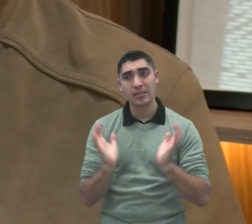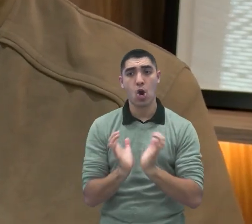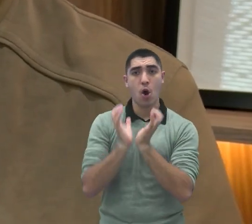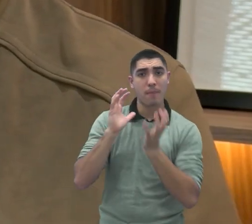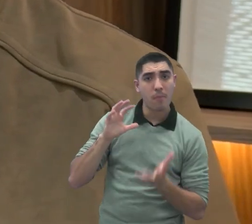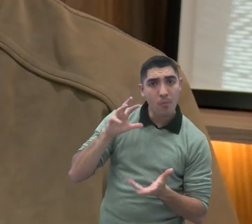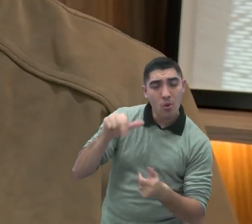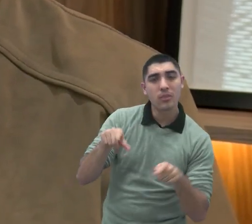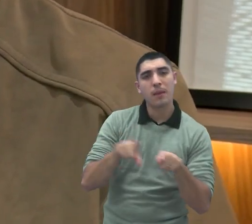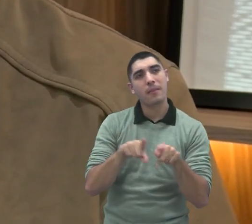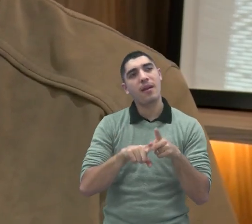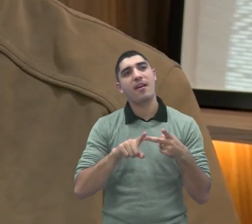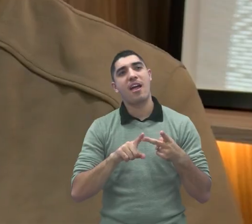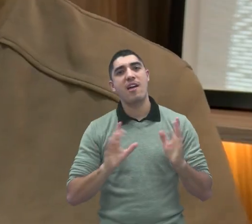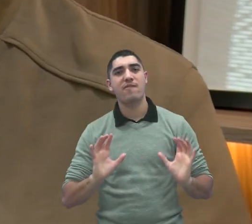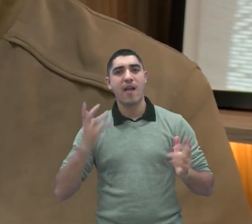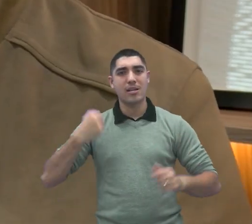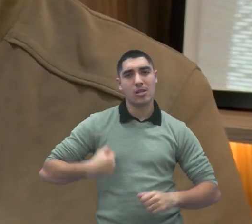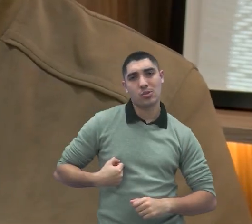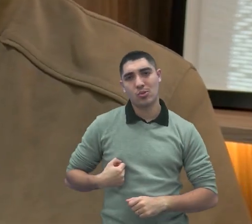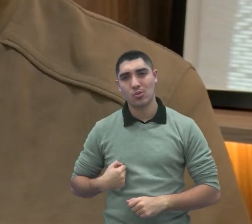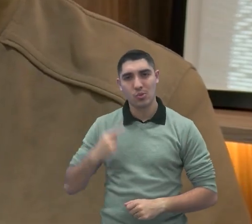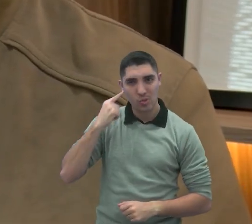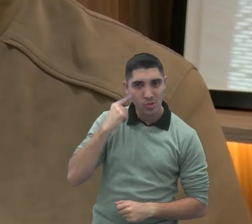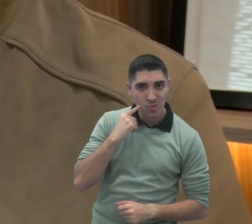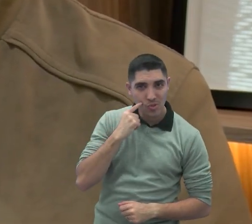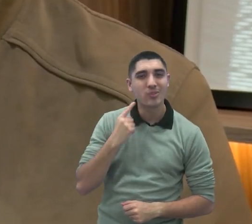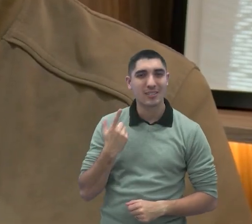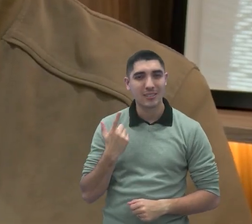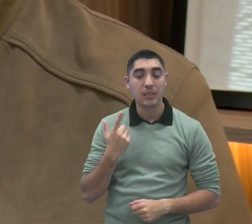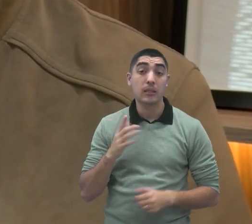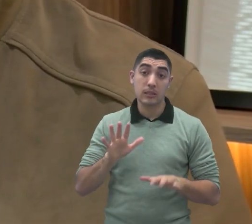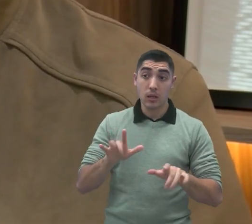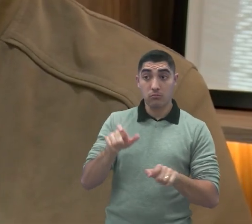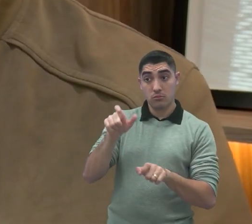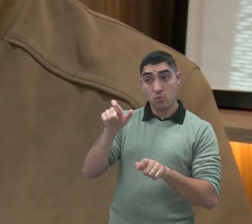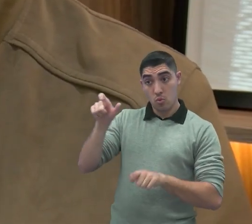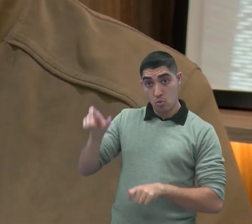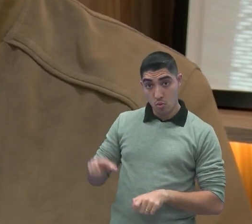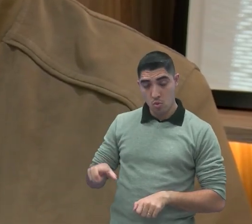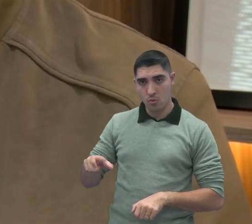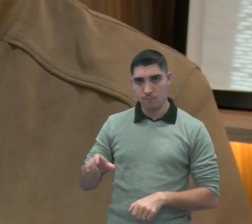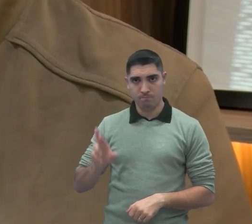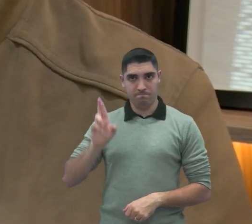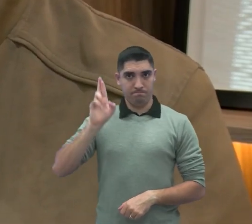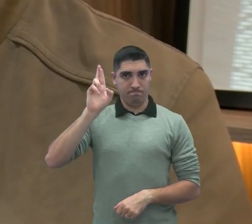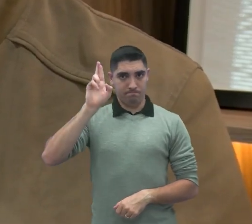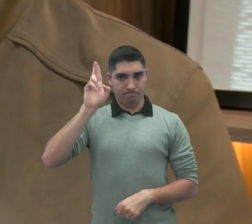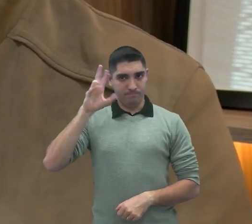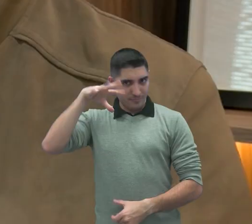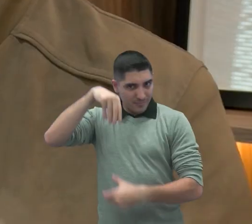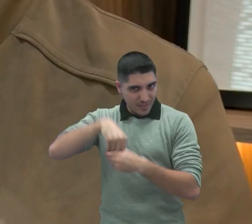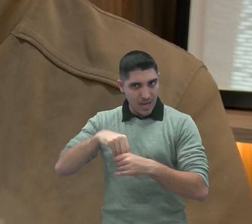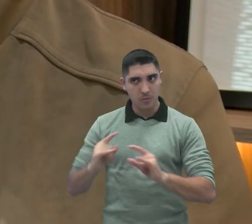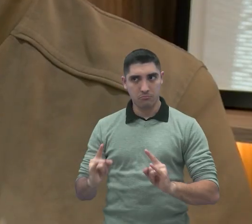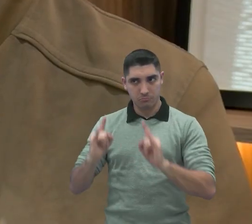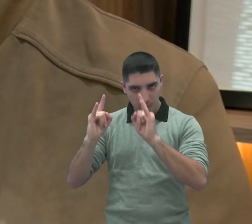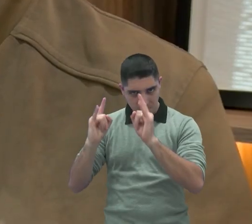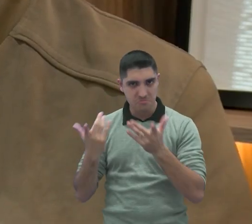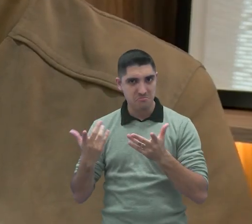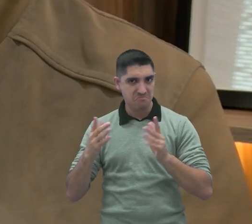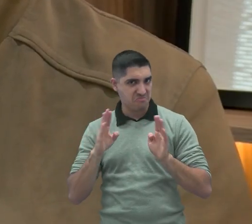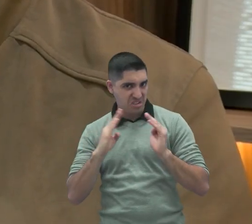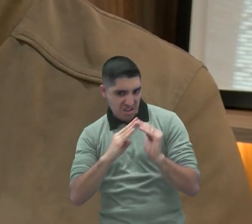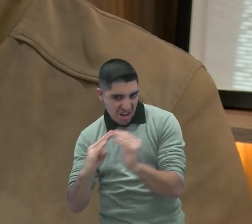do Mundo, festa de São João, dentre outras comemorações, é importante o síndico sempre agir de maneira pedagógica. Ou seja,